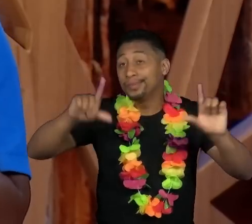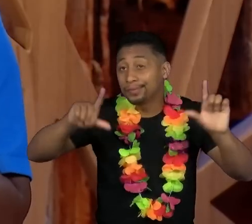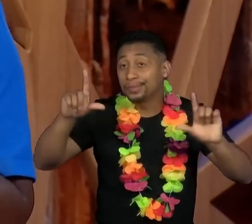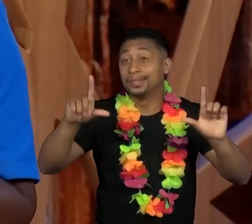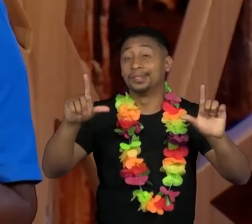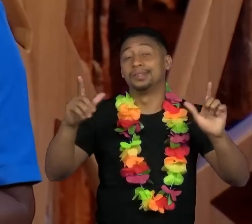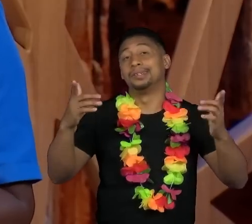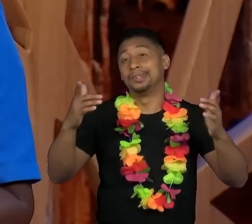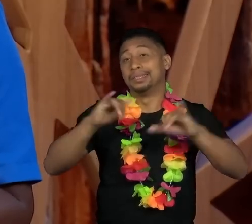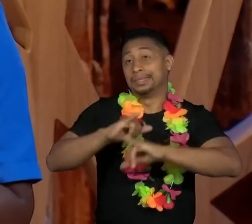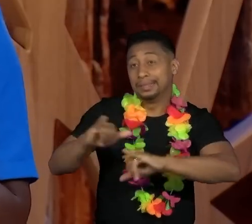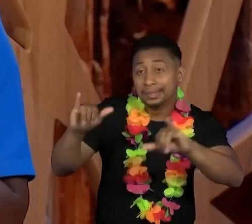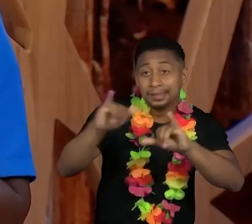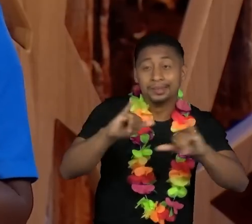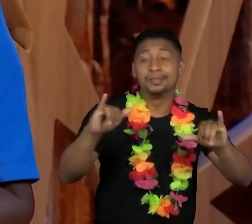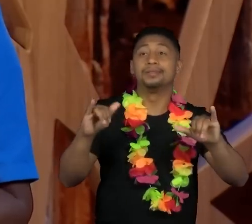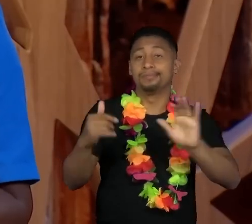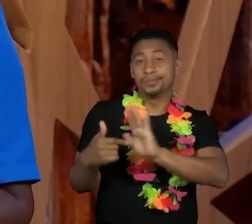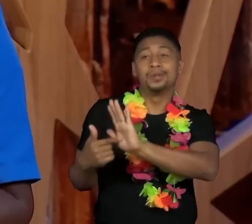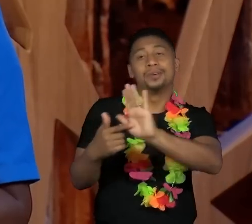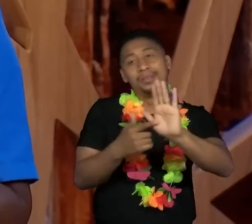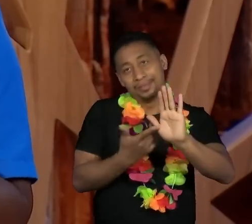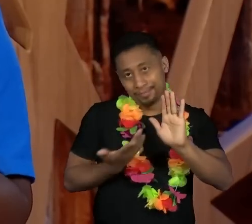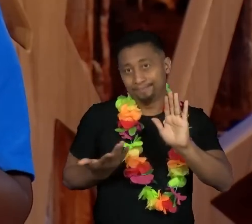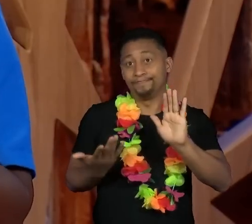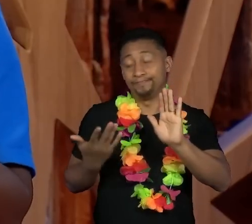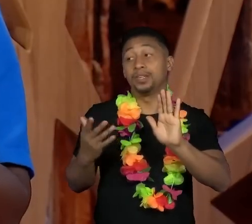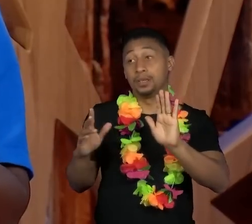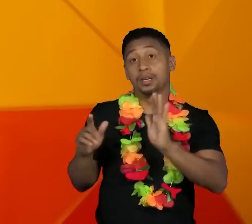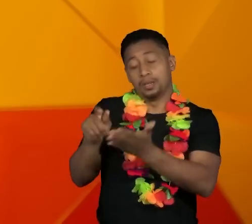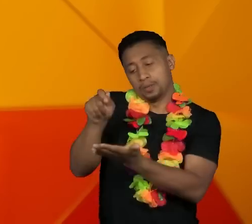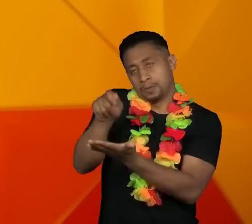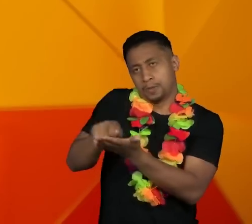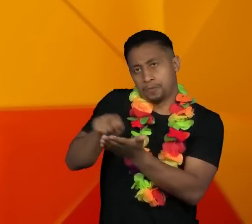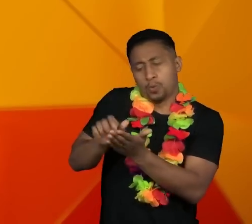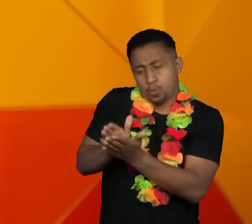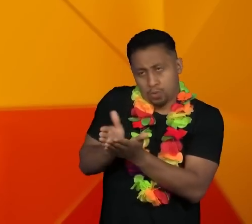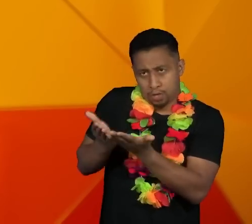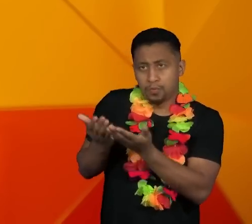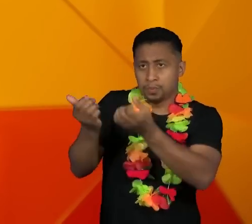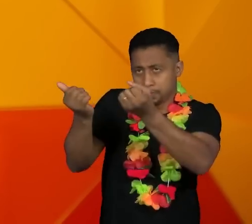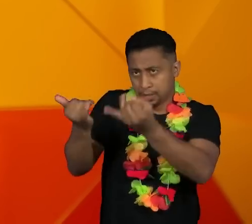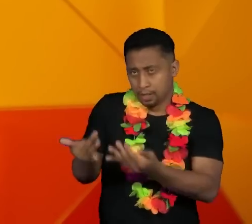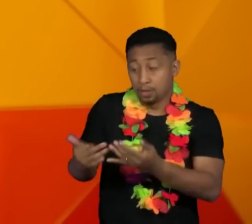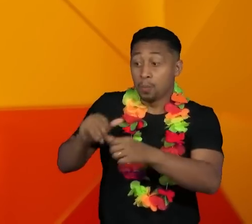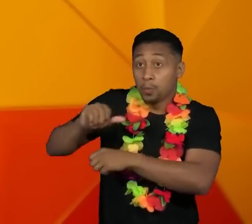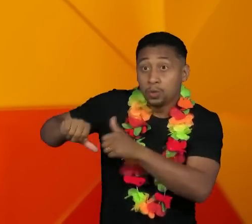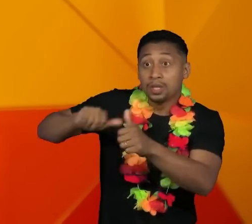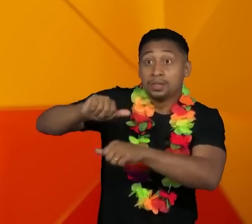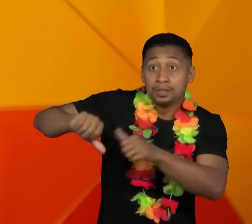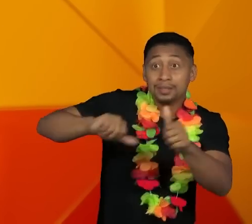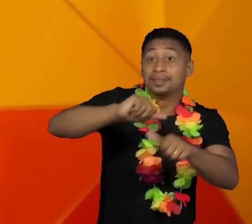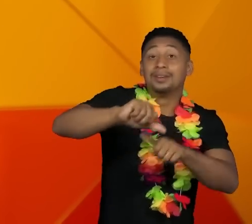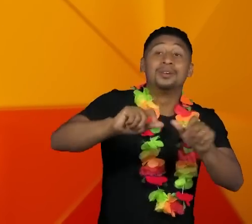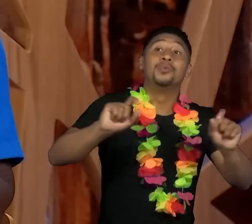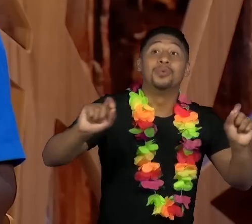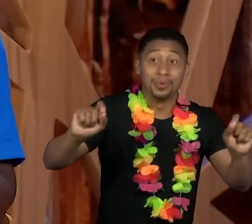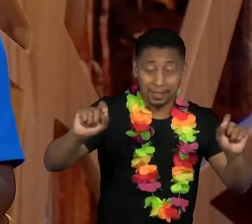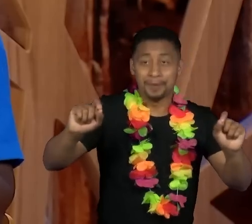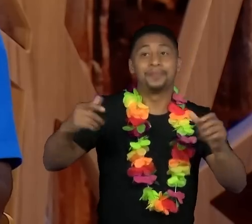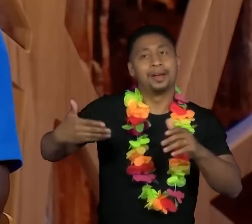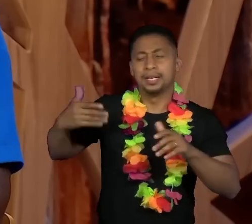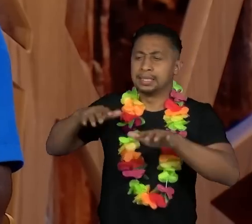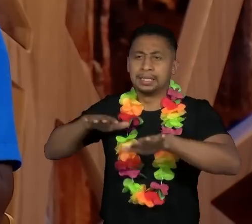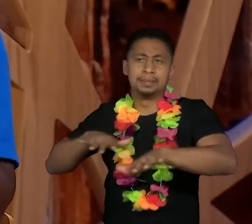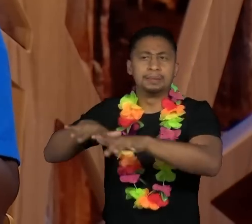sobre as transformações. As transformações acontecem quando entra a mídia, onde a indústria cultural ela vai se favorecer